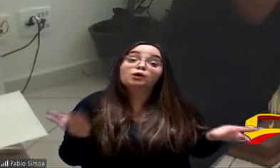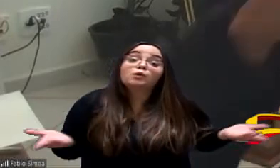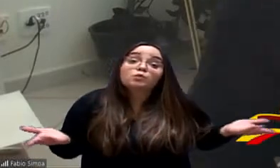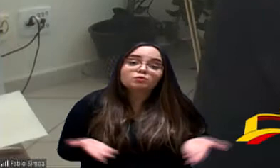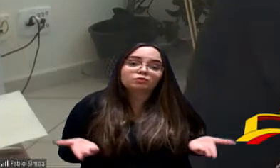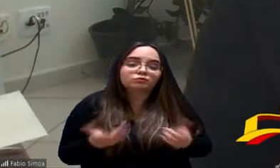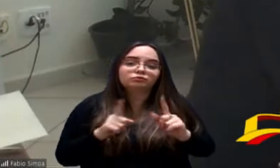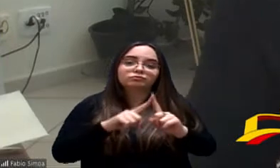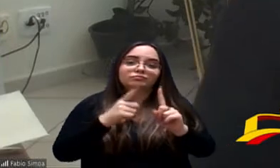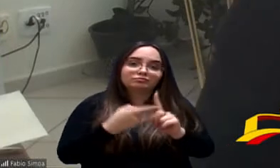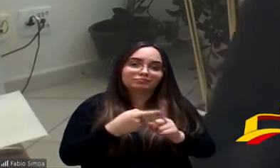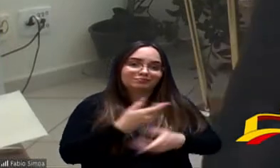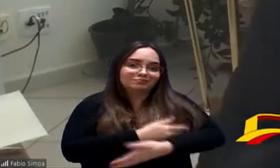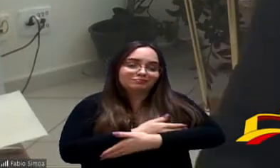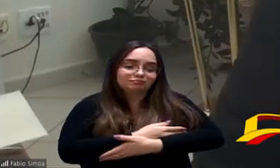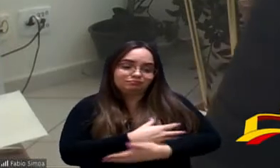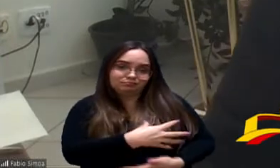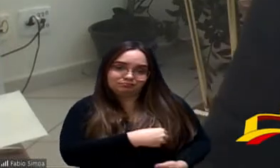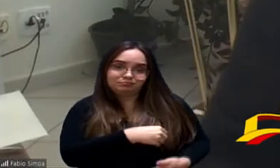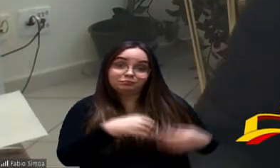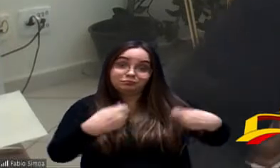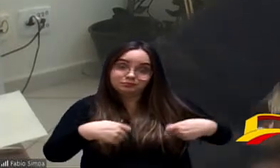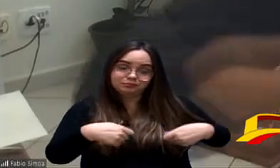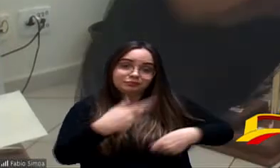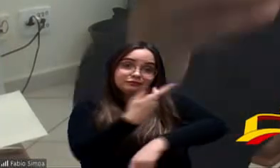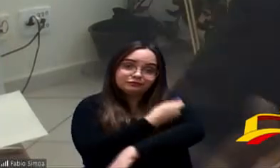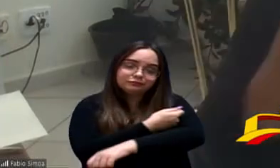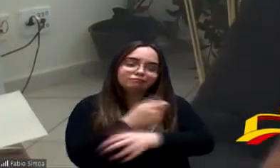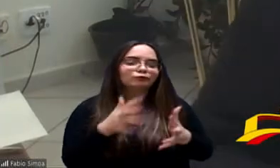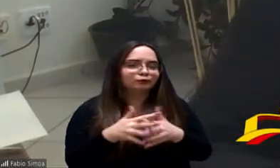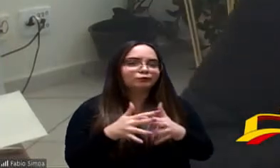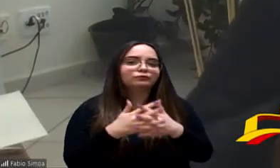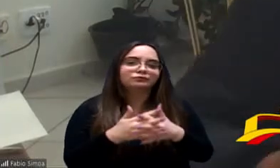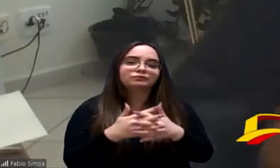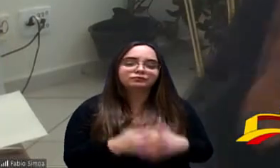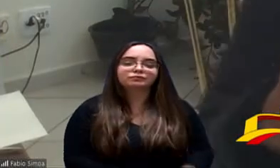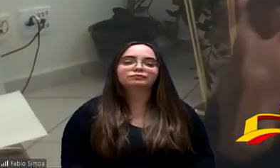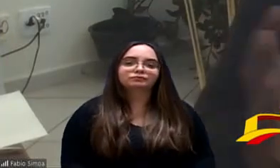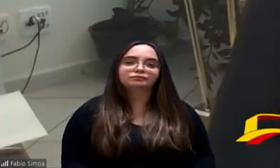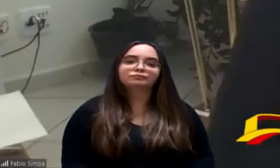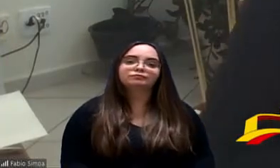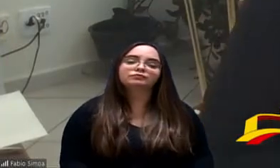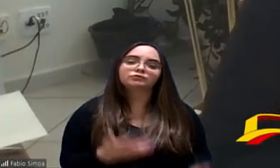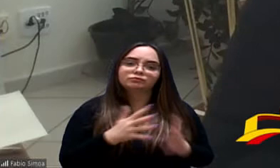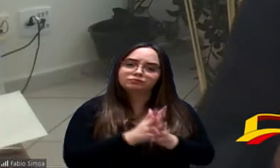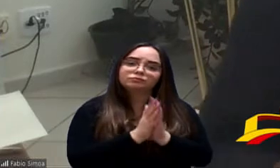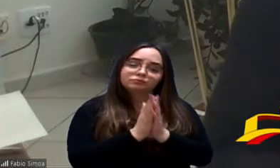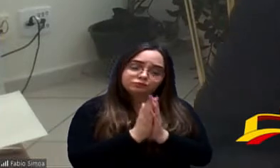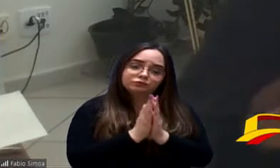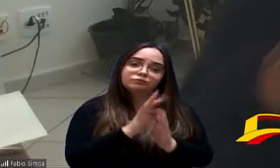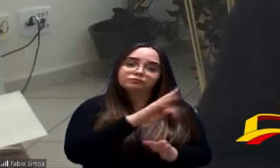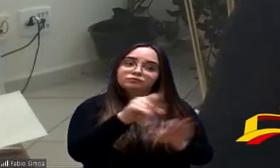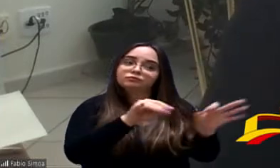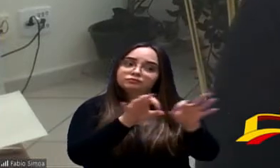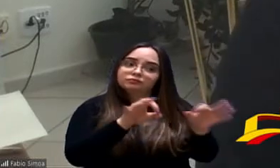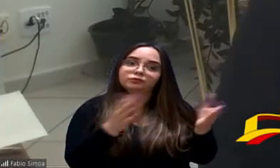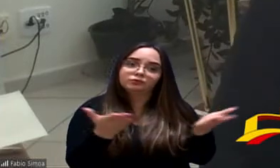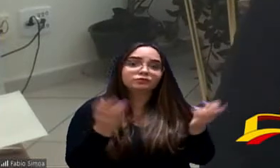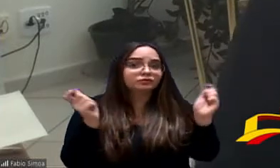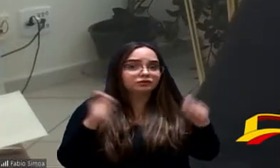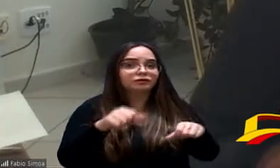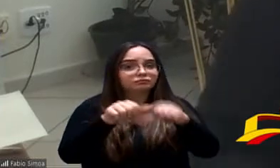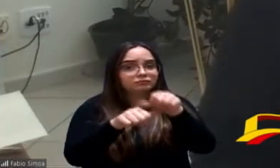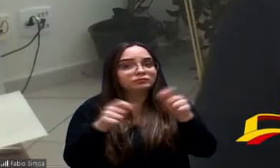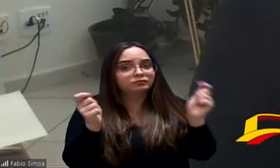está bem confuso, tá bom? É um recado aí para o secretário, para os gestores, para dar uma agilidade nisso hoje, ainda dá tempo de melhorar isso